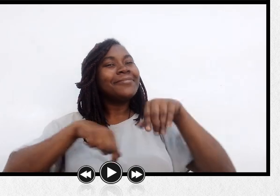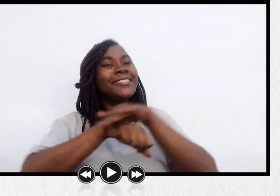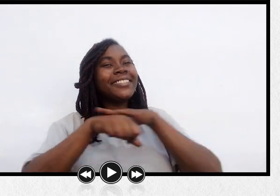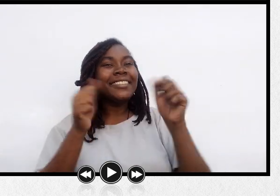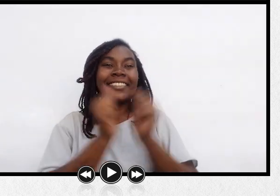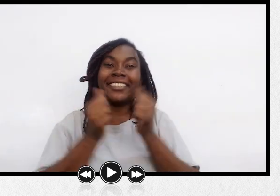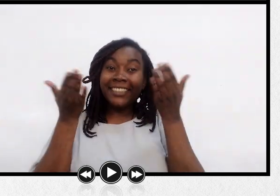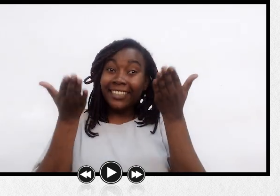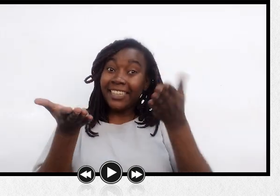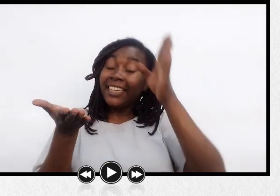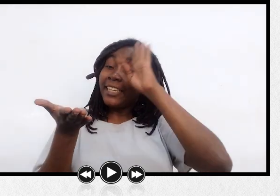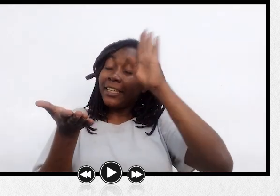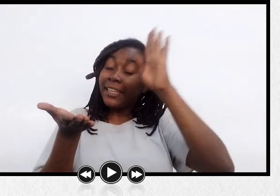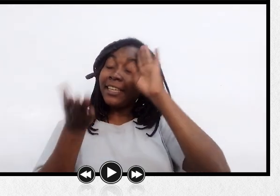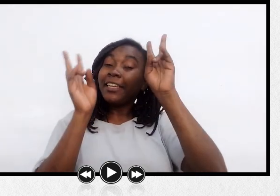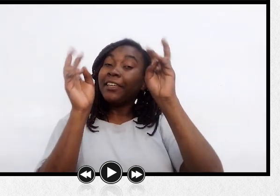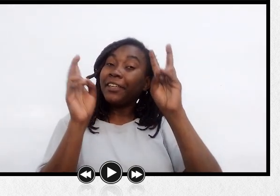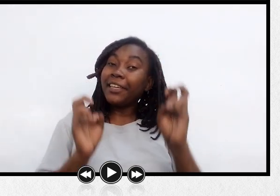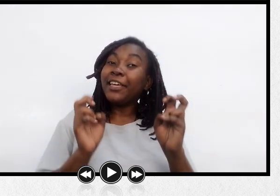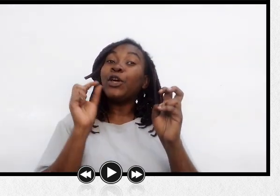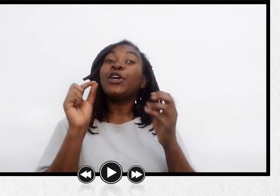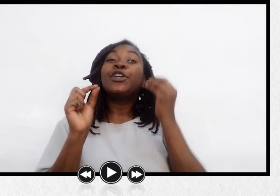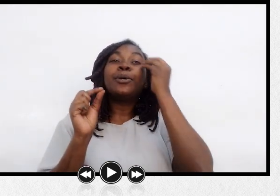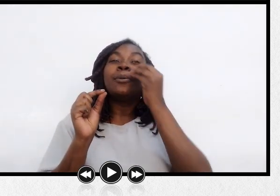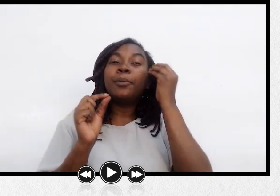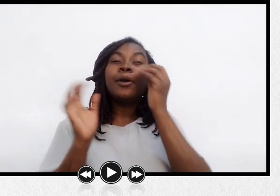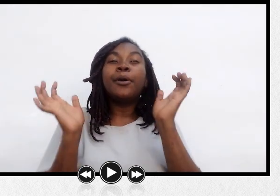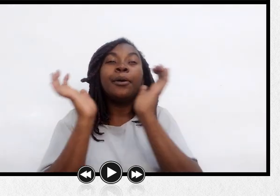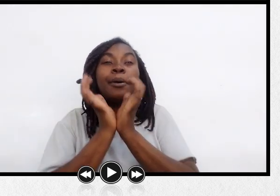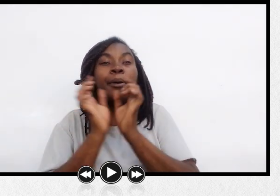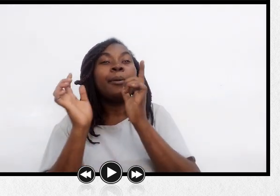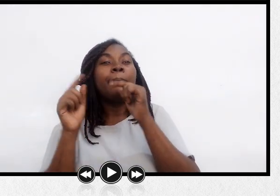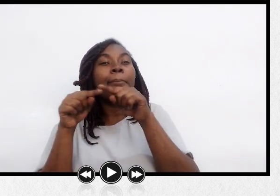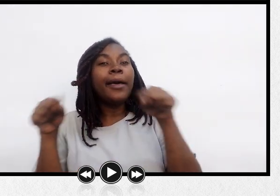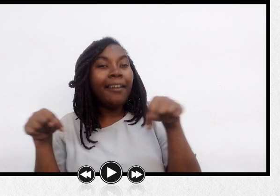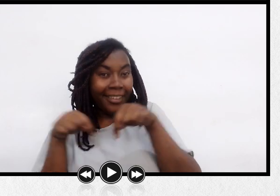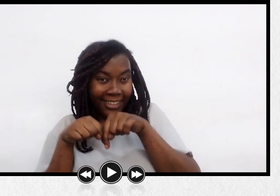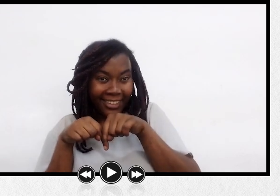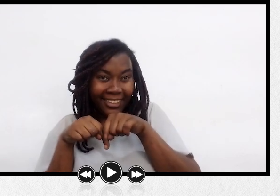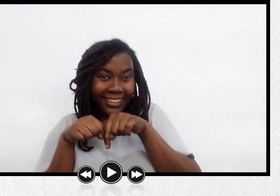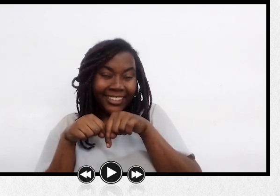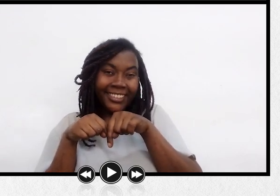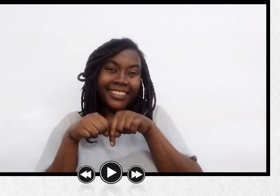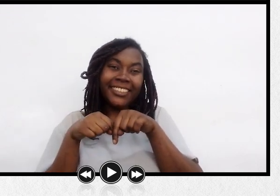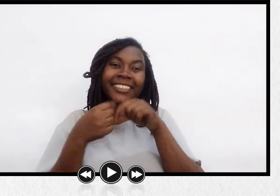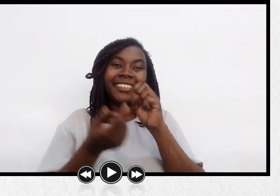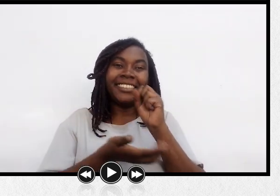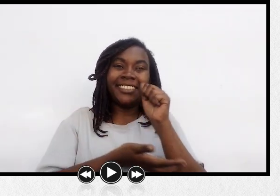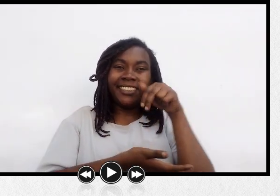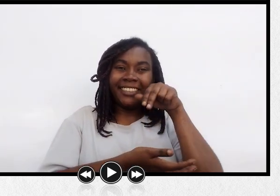contigo, principalmente sobre as nossas experiências em comitê de bacias, nessa lida que nós temos